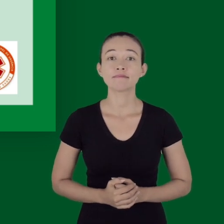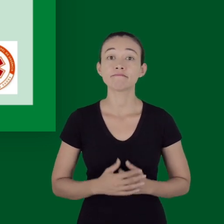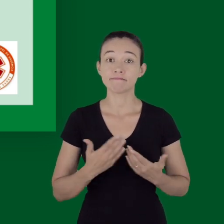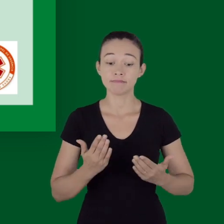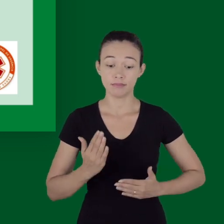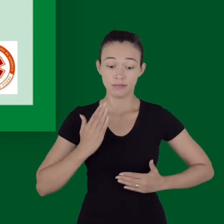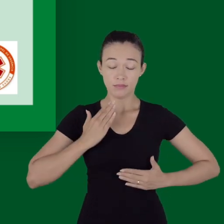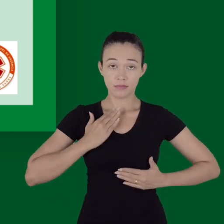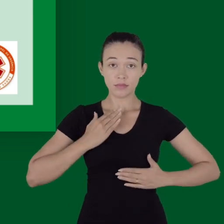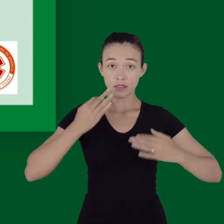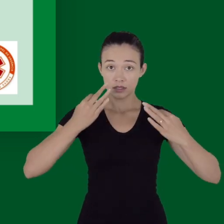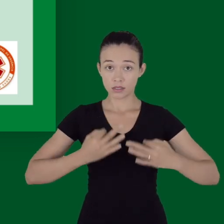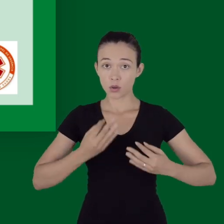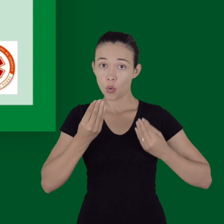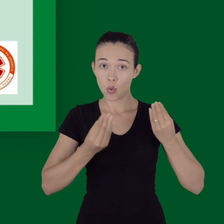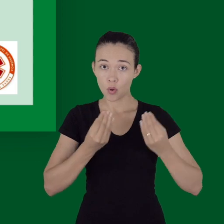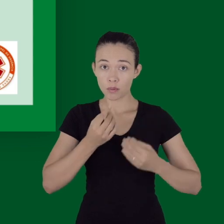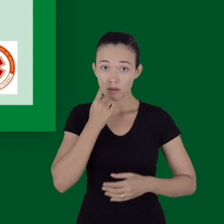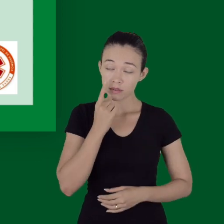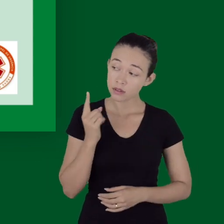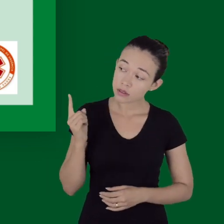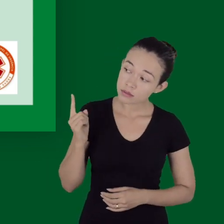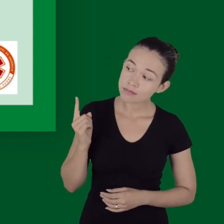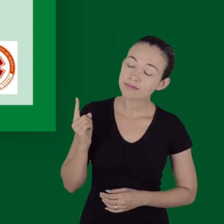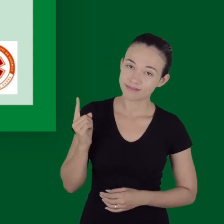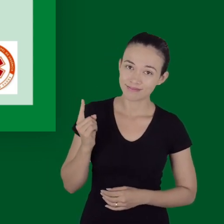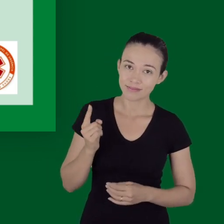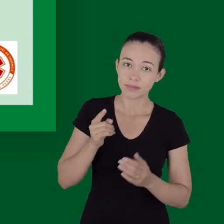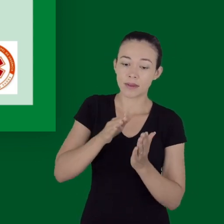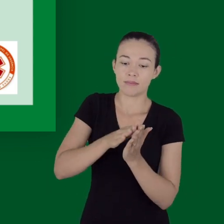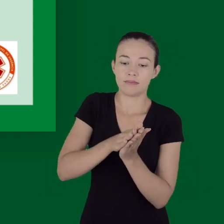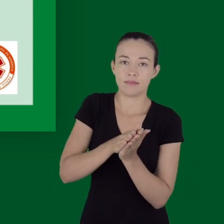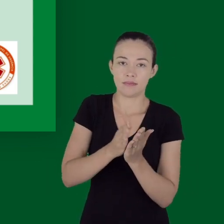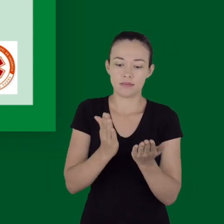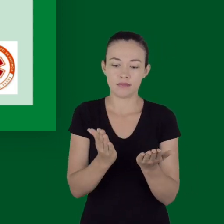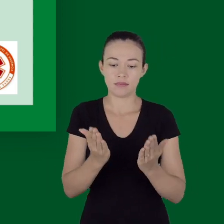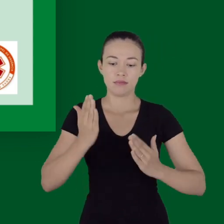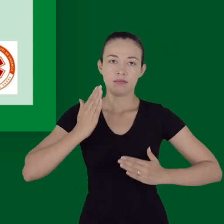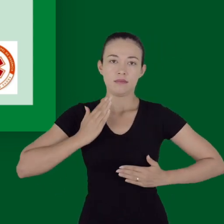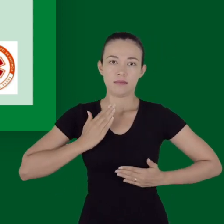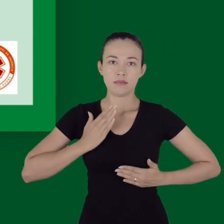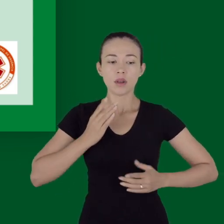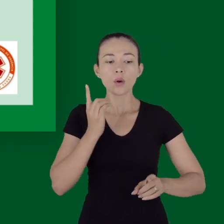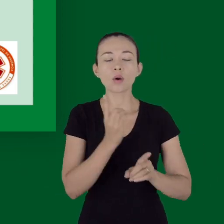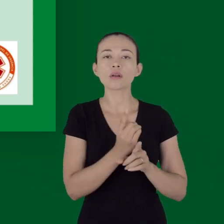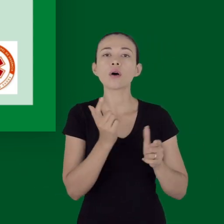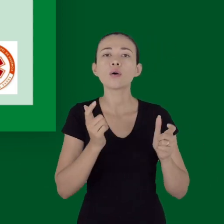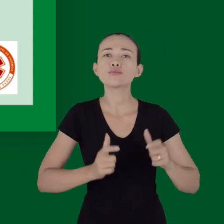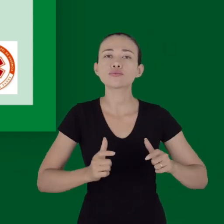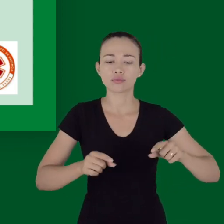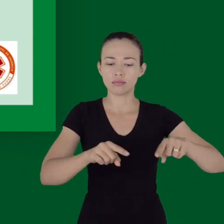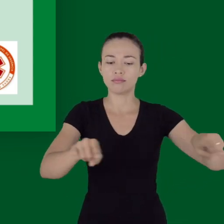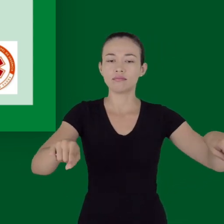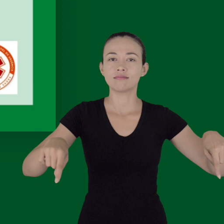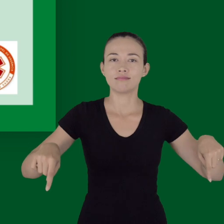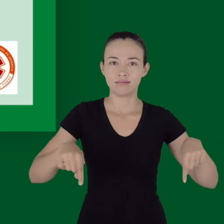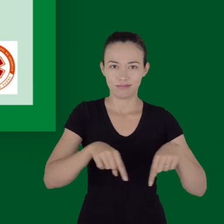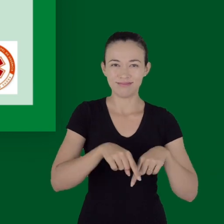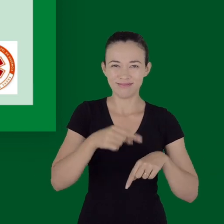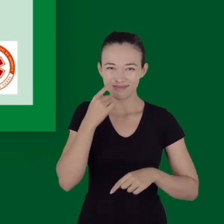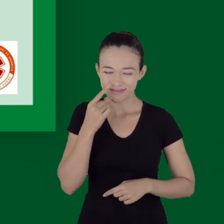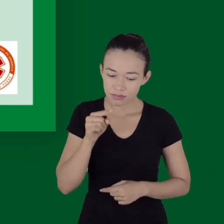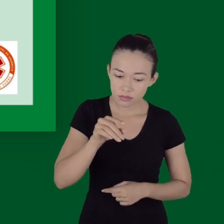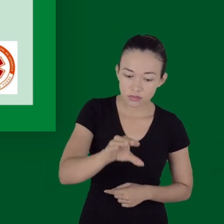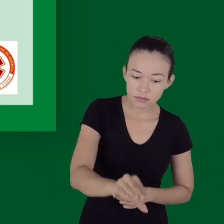é importante que se obtenham as pás para colocação no tórax do paciente. Geralmente essas pás se encontram no carrinho de parada